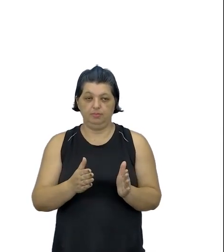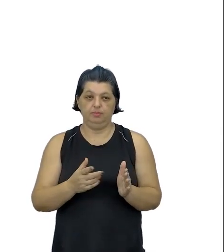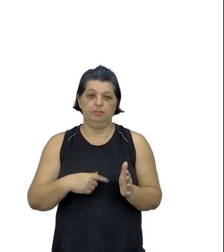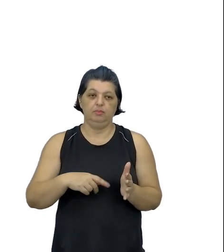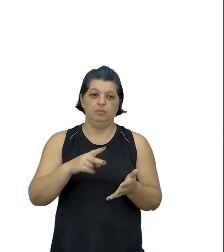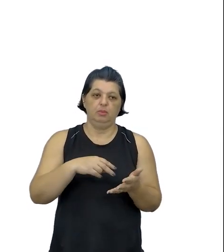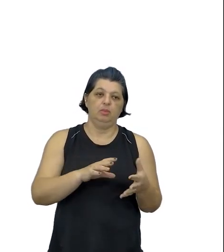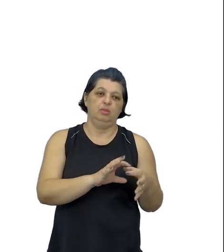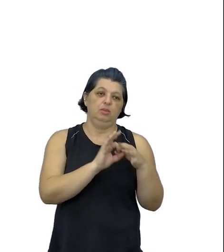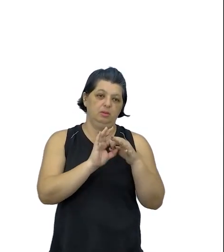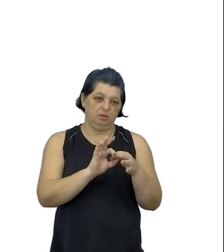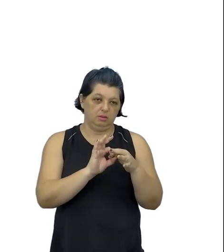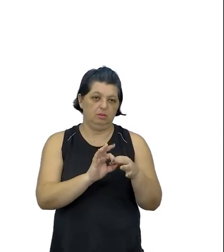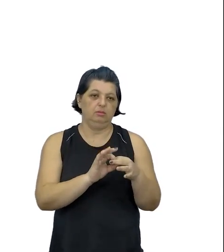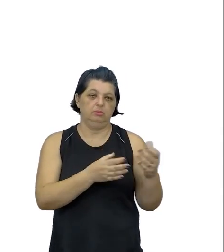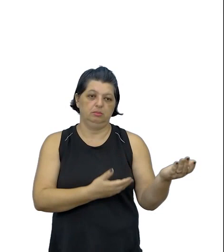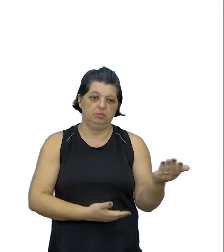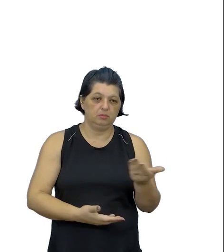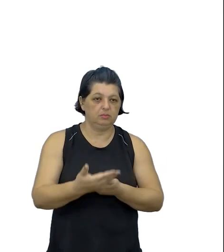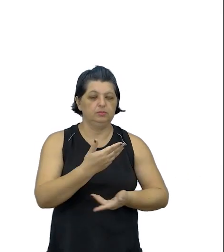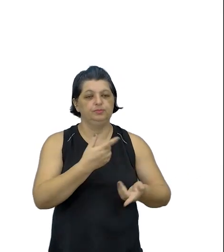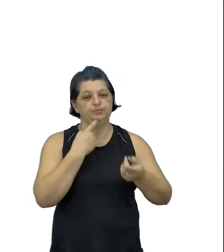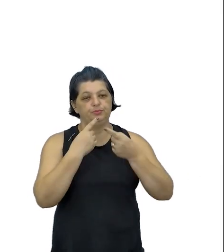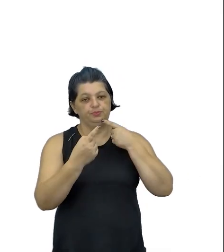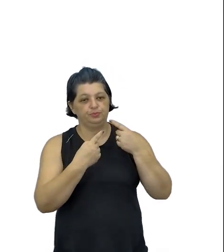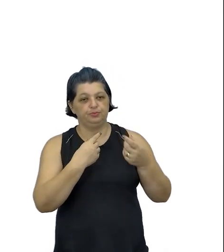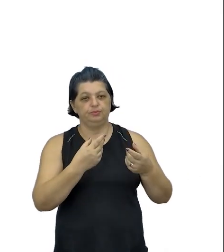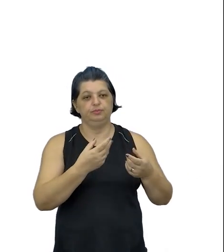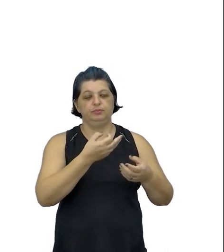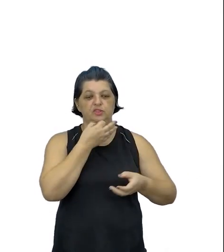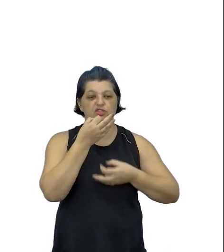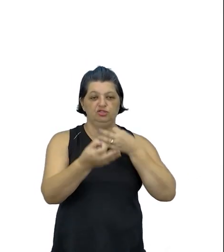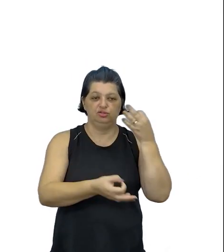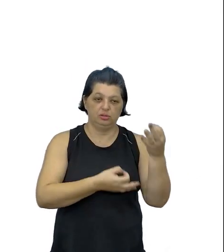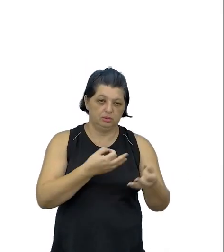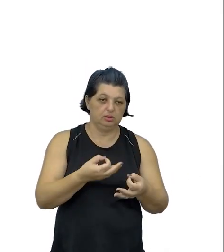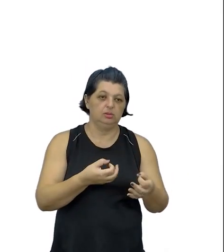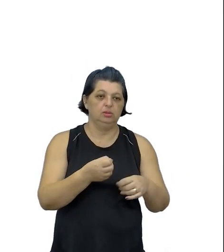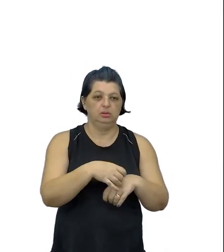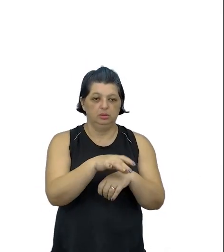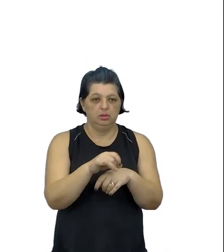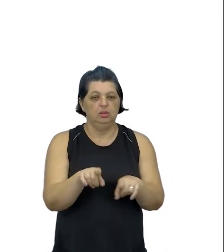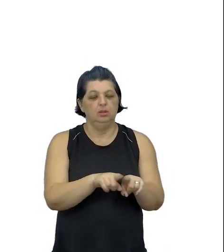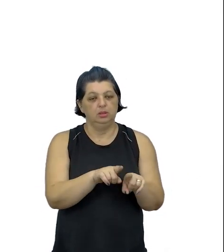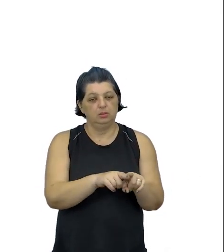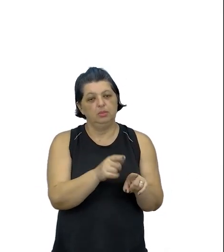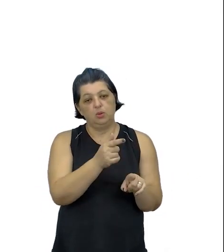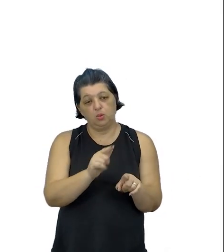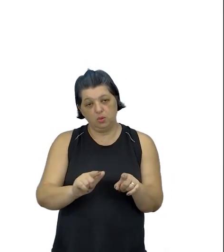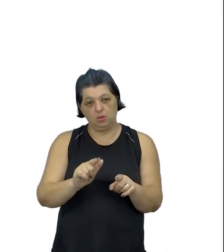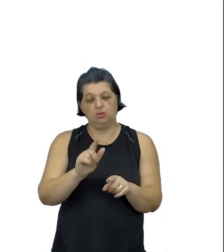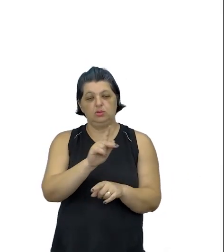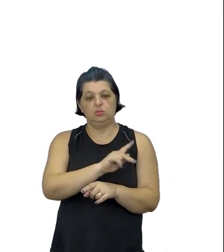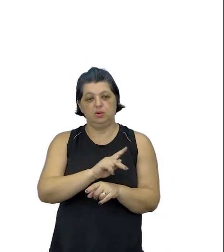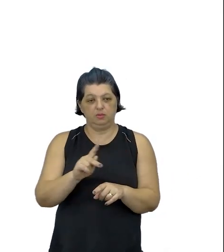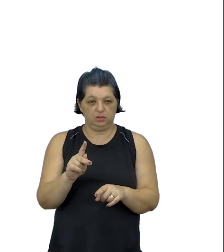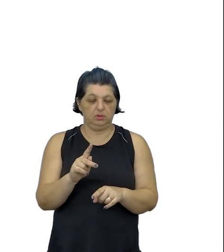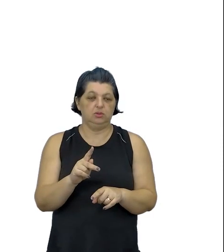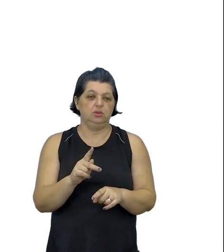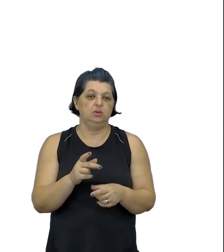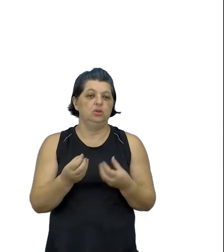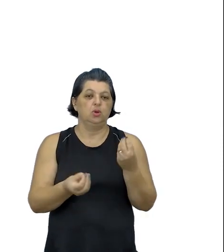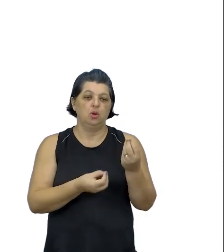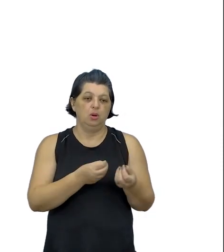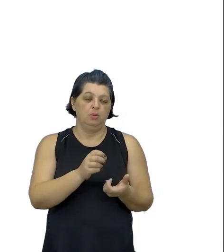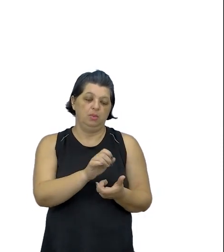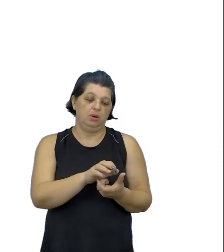reunir-se com seus pares, discutir as sugestões, discutir com os demais professores os conceitos relativos ao letramento